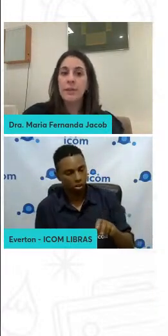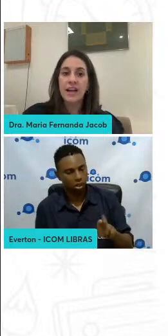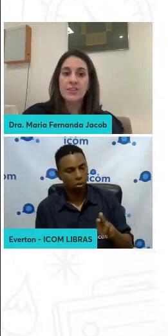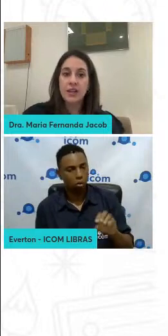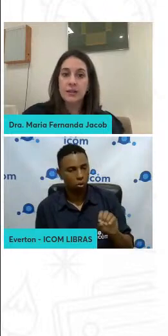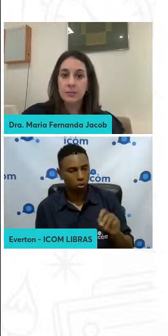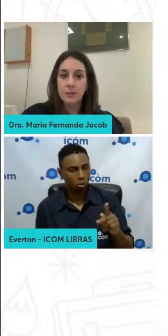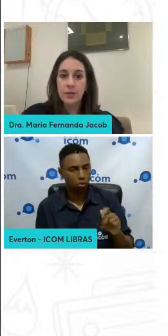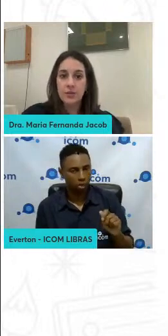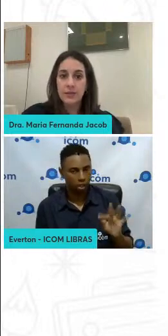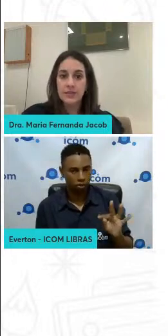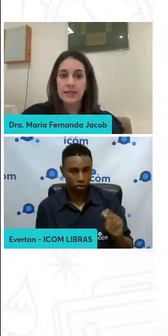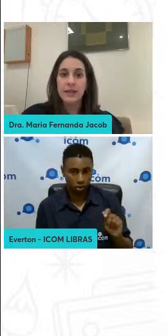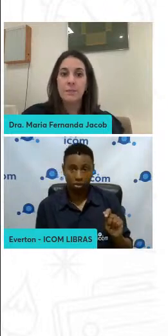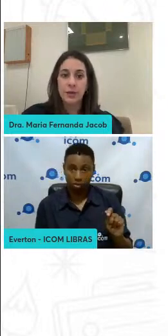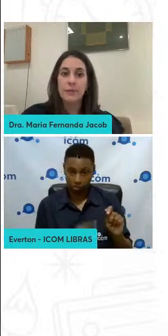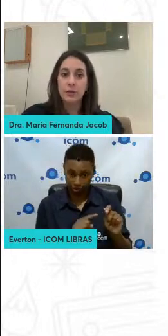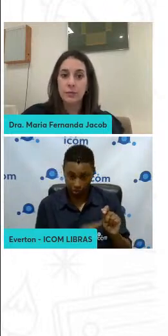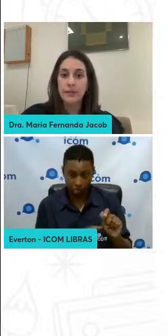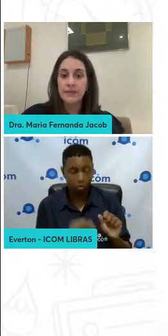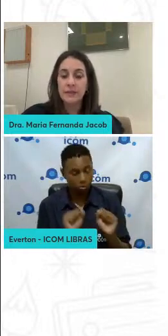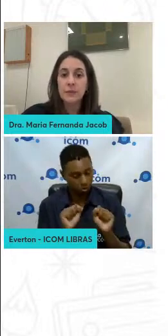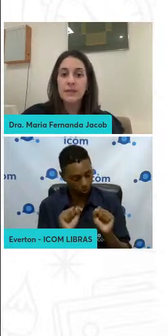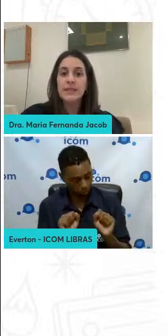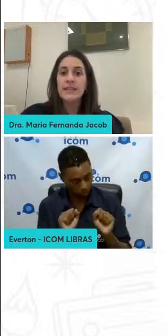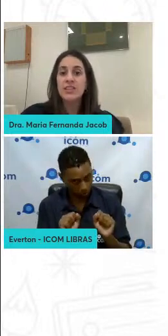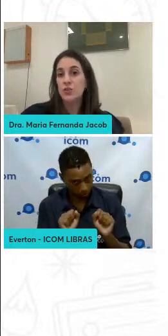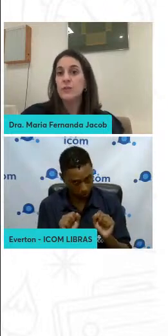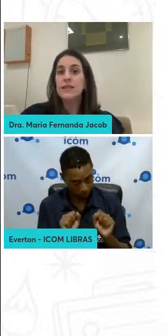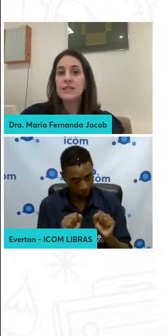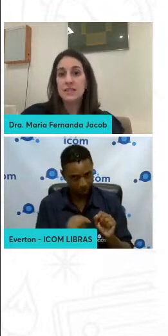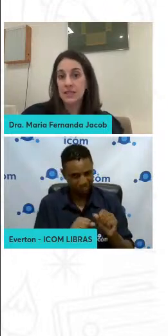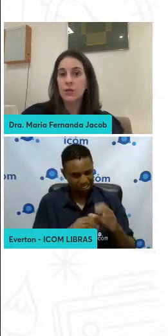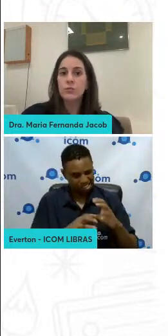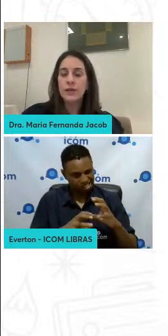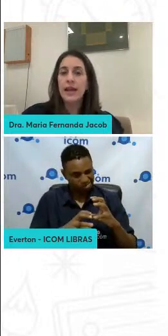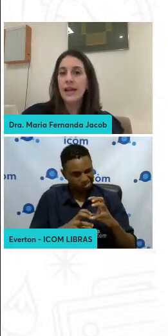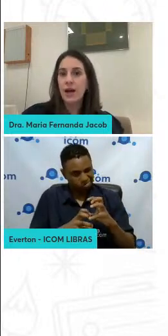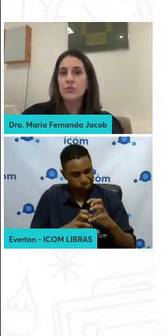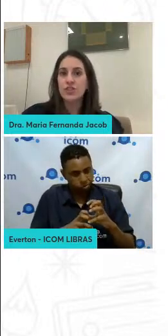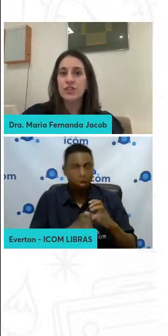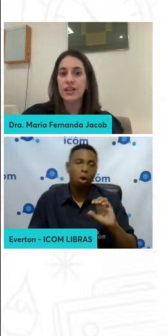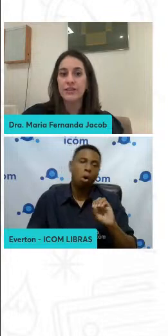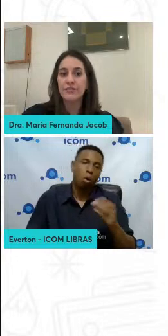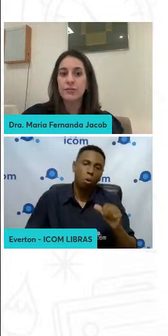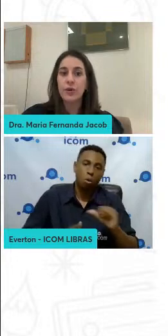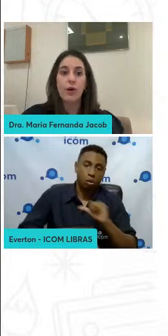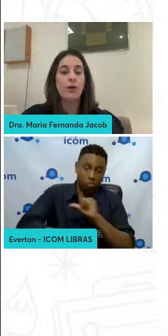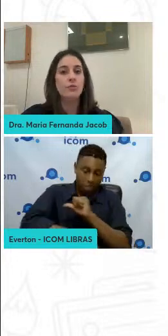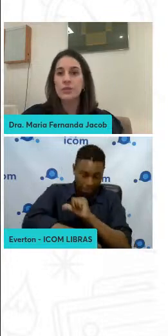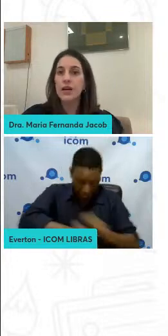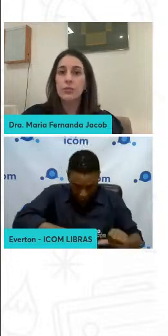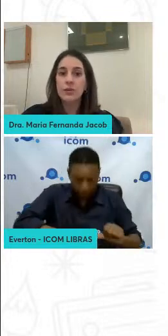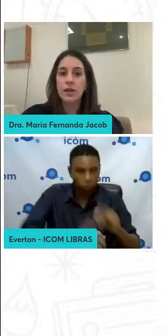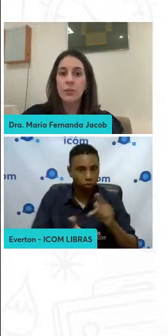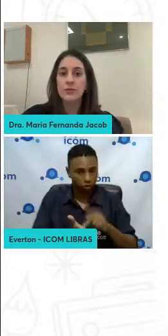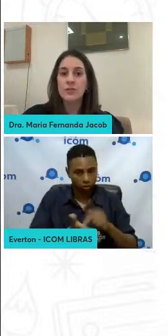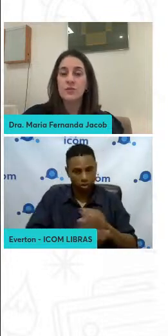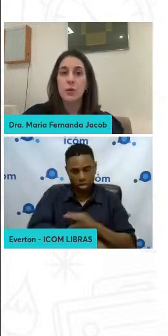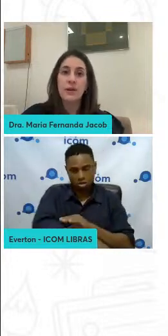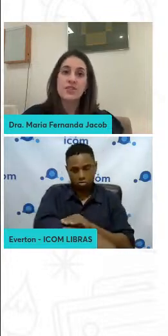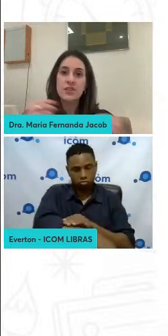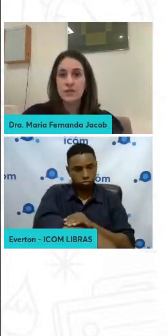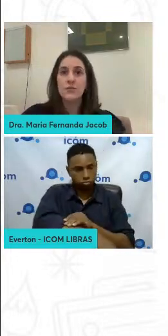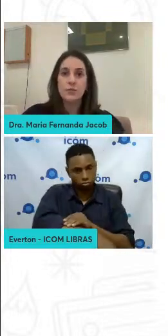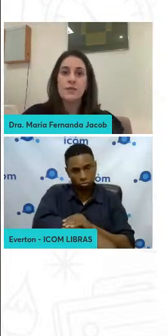dor neuropática, ela também pode aparecer da própria compressão e de uma lesão real de nervo, ou não, eu posso